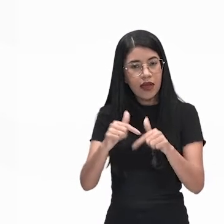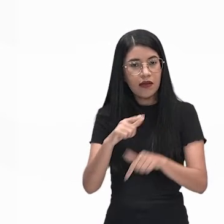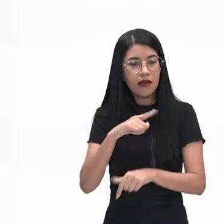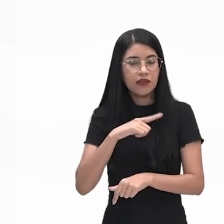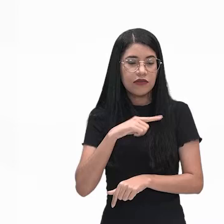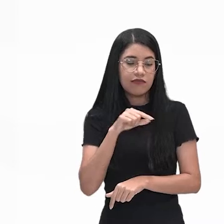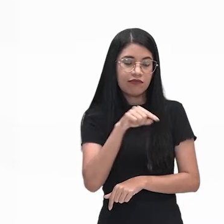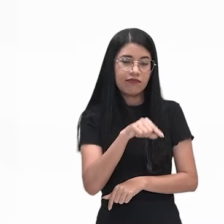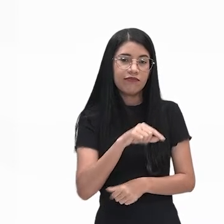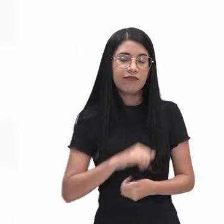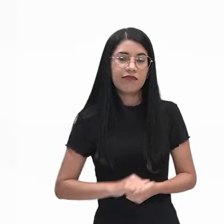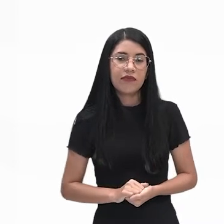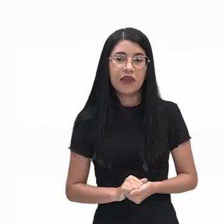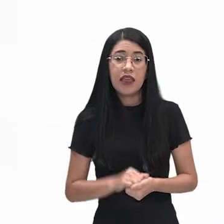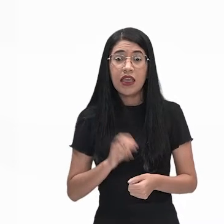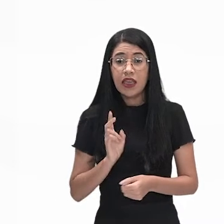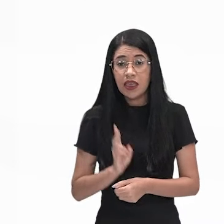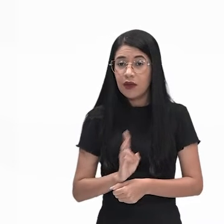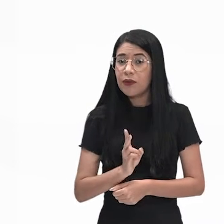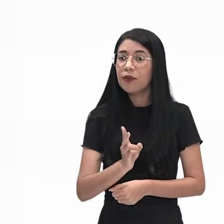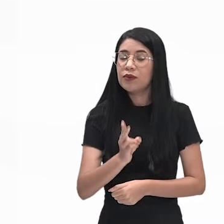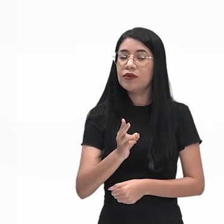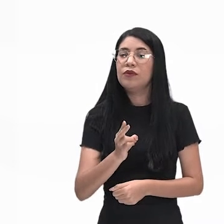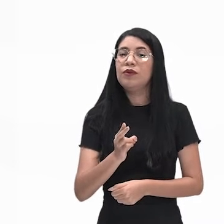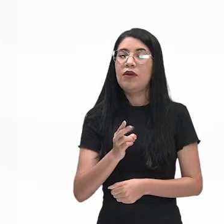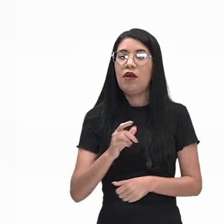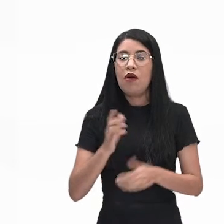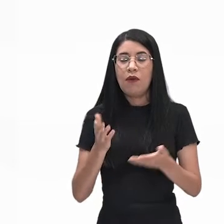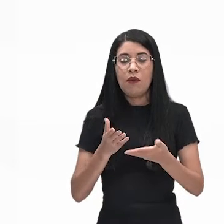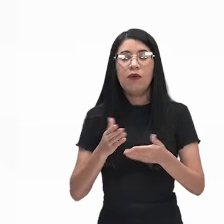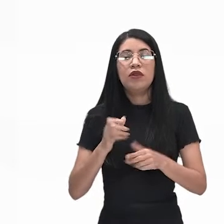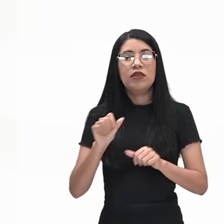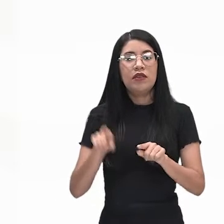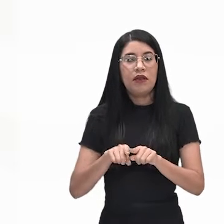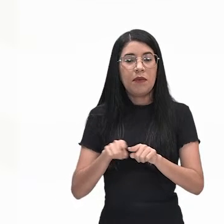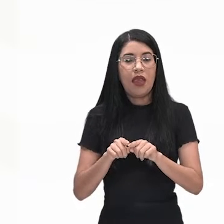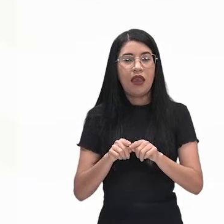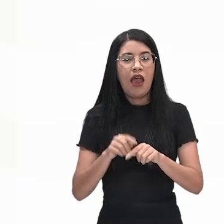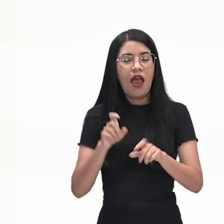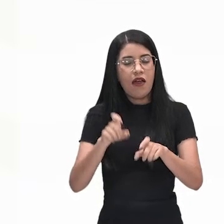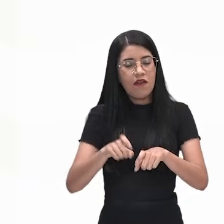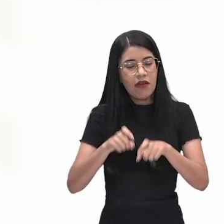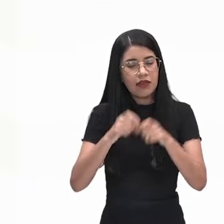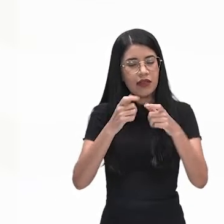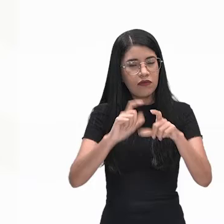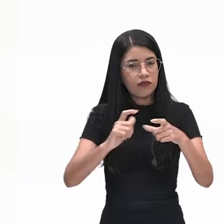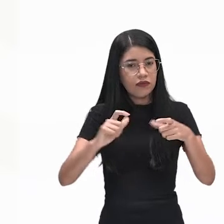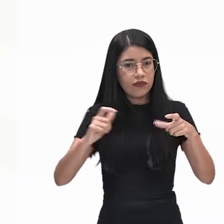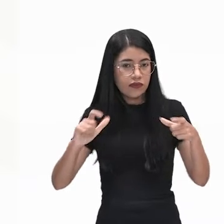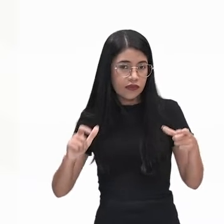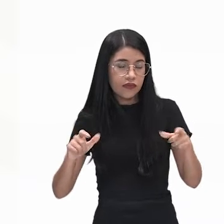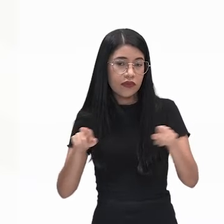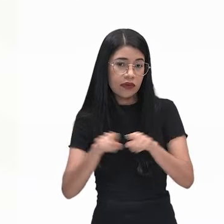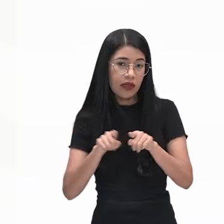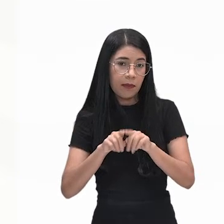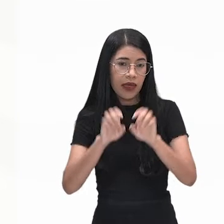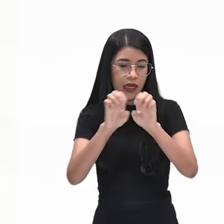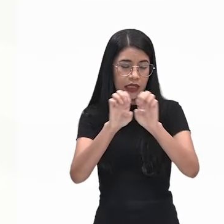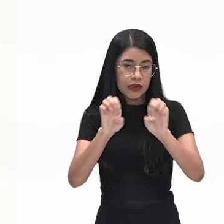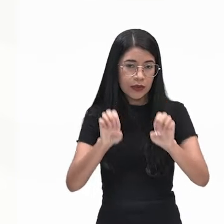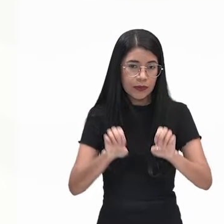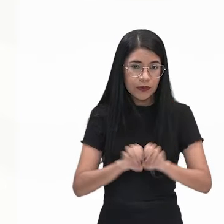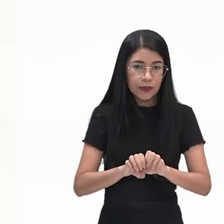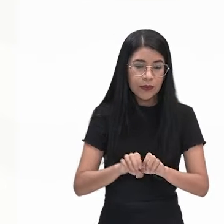da mecanização e o uso de insumos químicos na agricultura, por exemplo. Temos ali as transformações nas estruturas fundiárias,